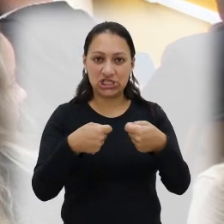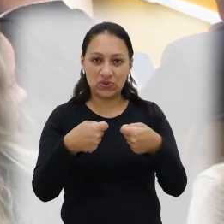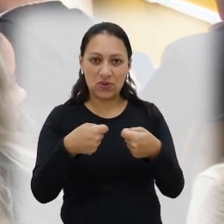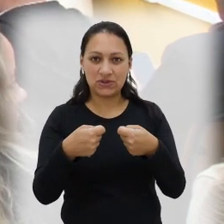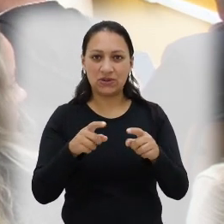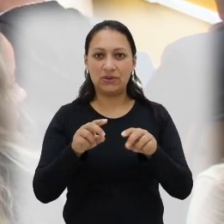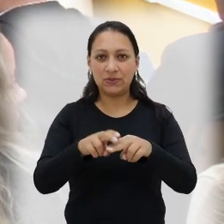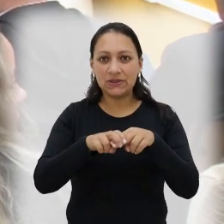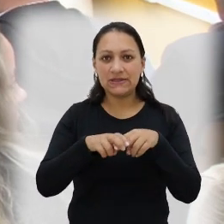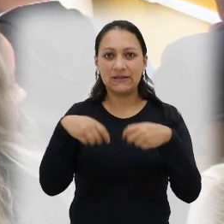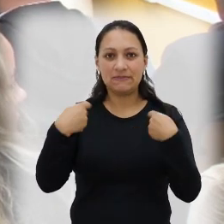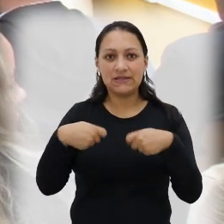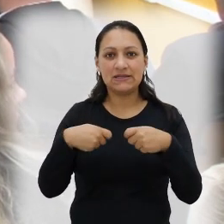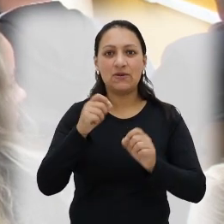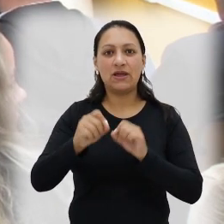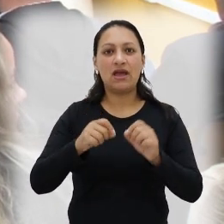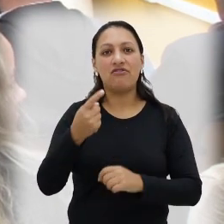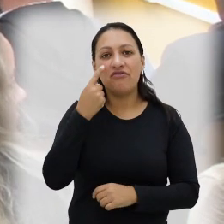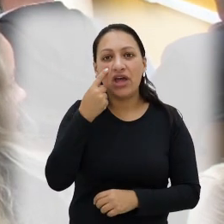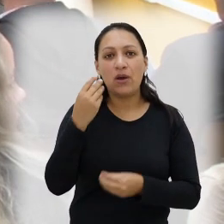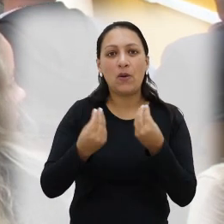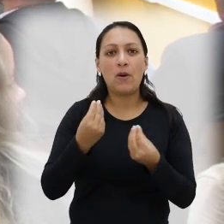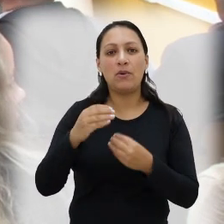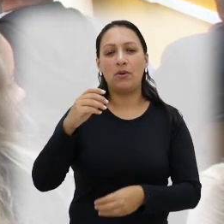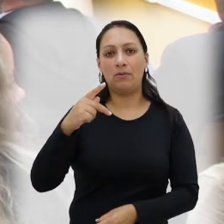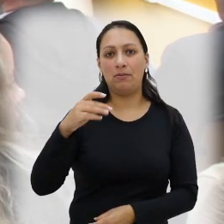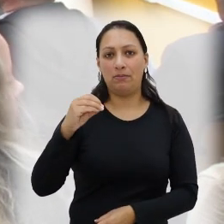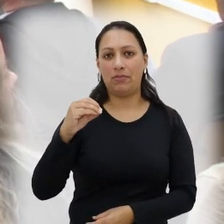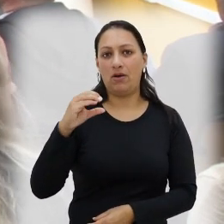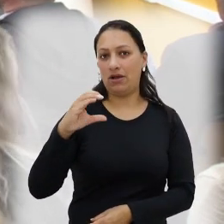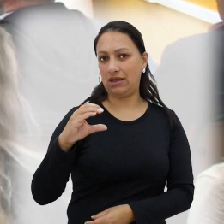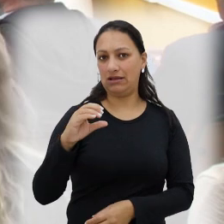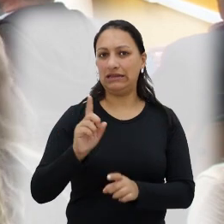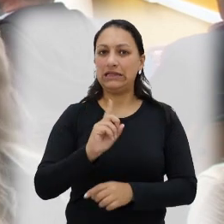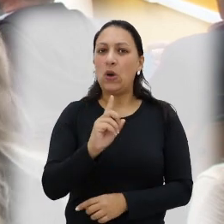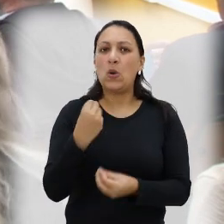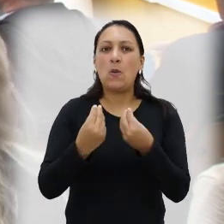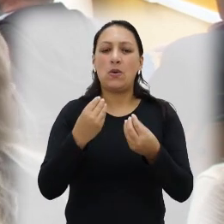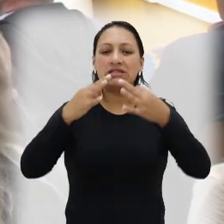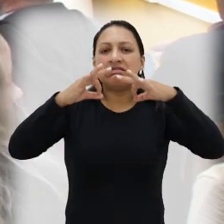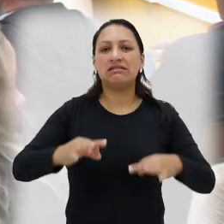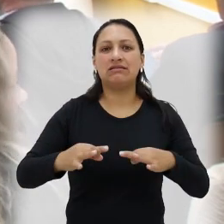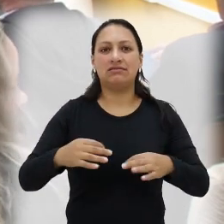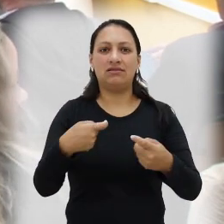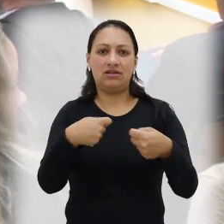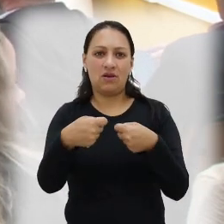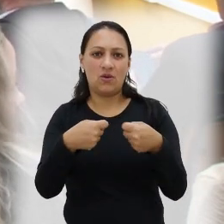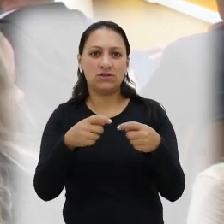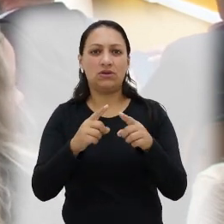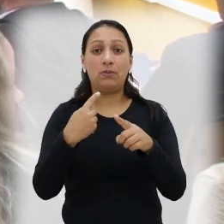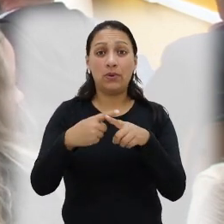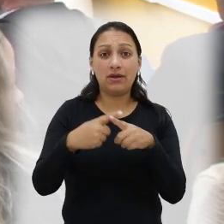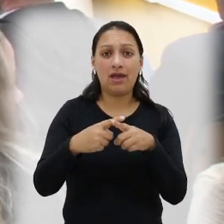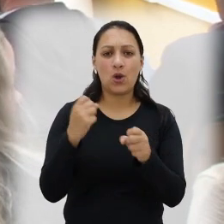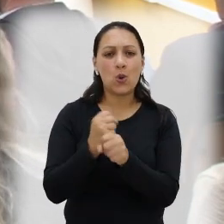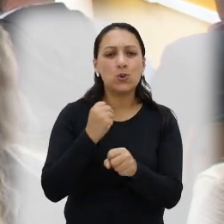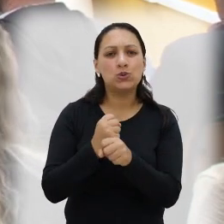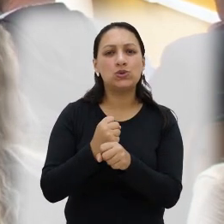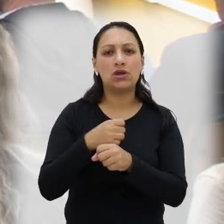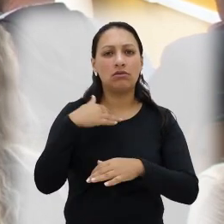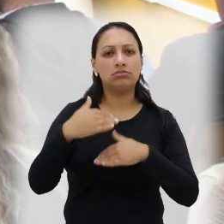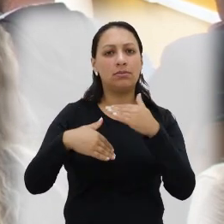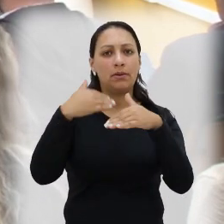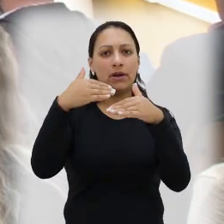de tratar isso como uma POC e não como a certeza de um negócio, porque vocês vão estar em constante construção ao longo do programa.